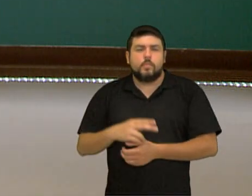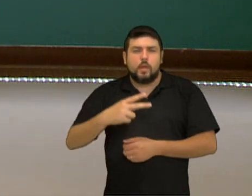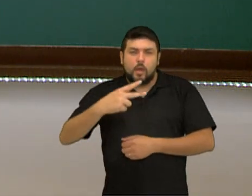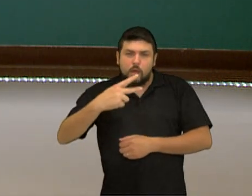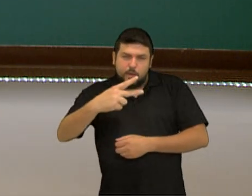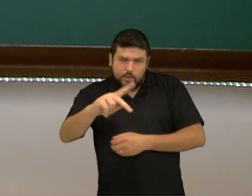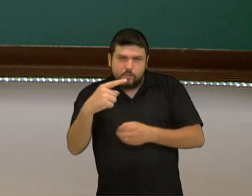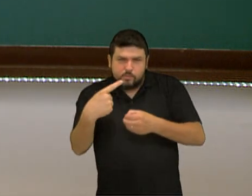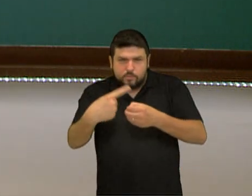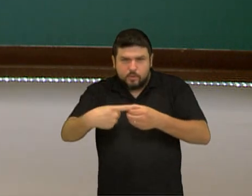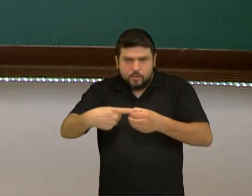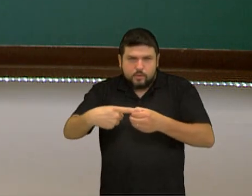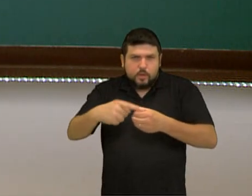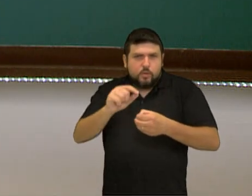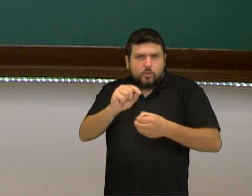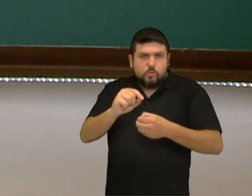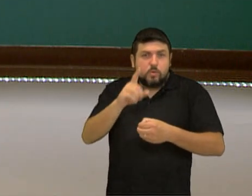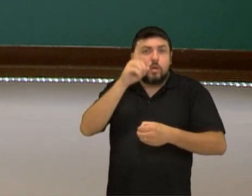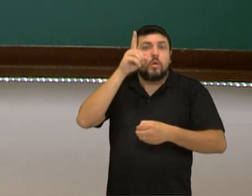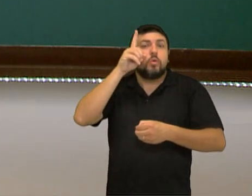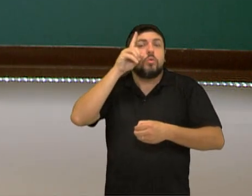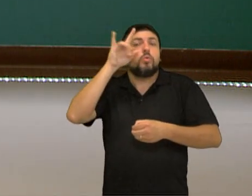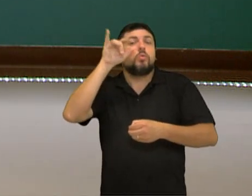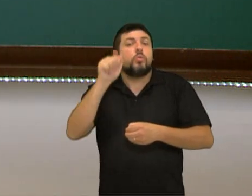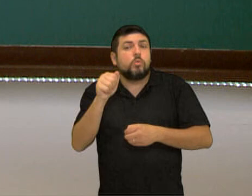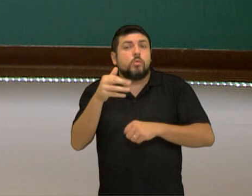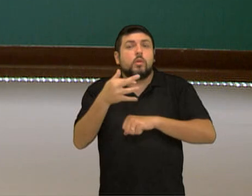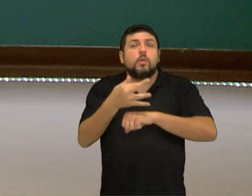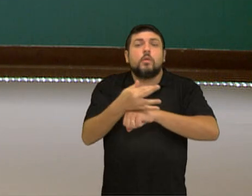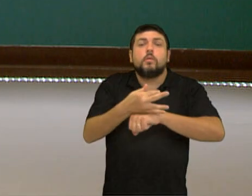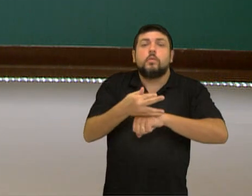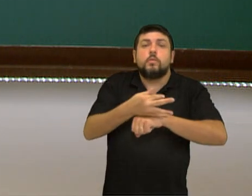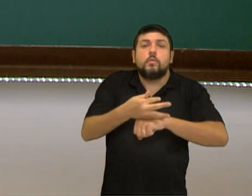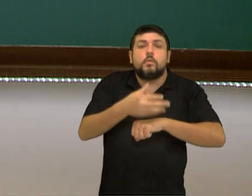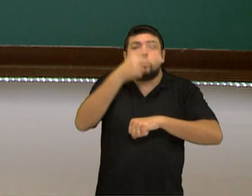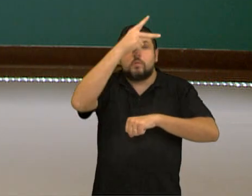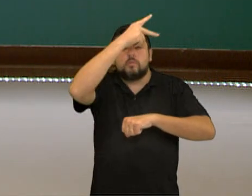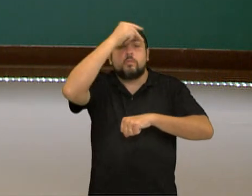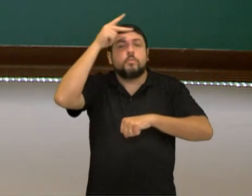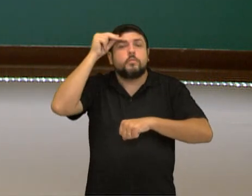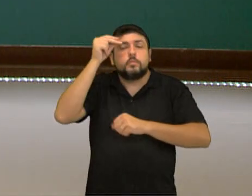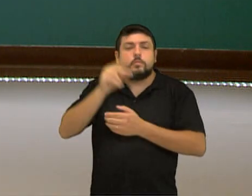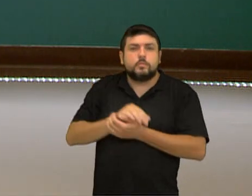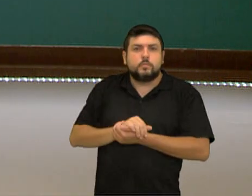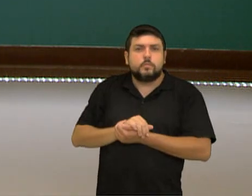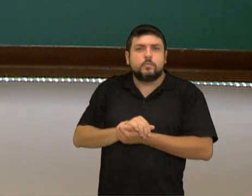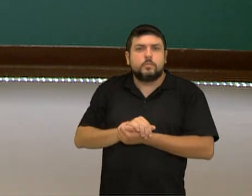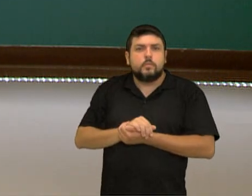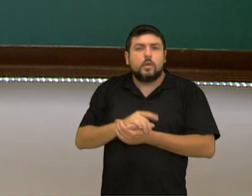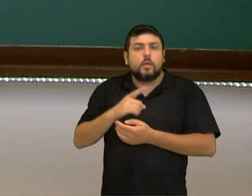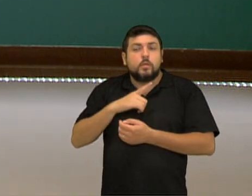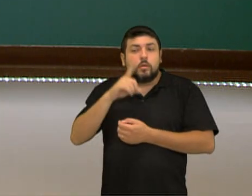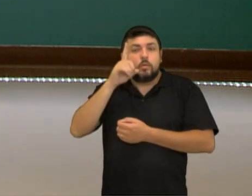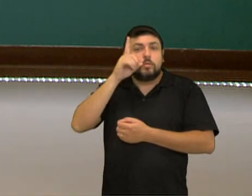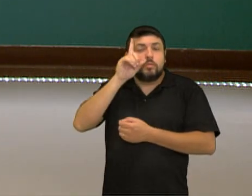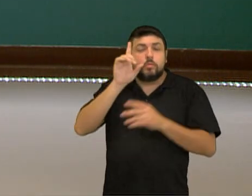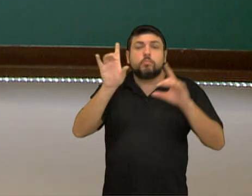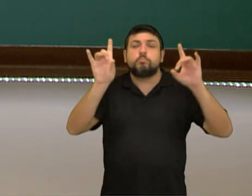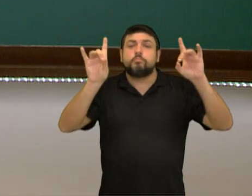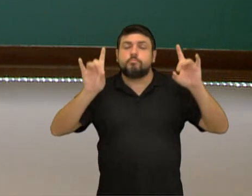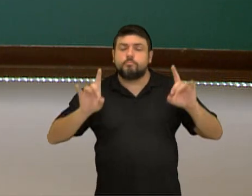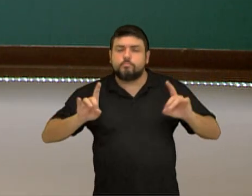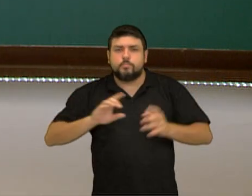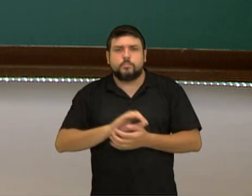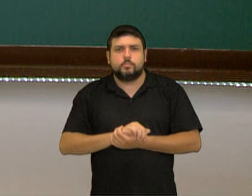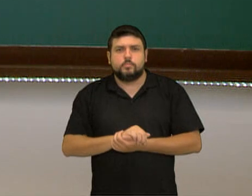o dia do feriado municipal, o aniversário da cidade, tem datas especiais para a sua cidade.